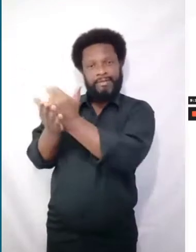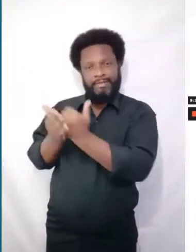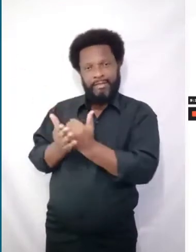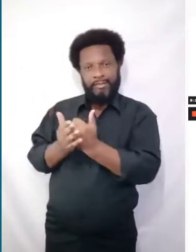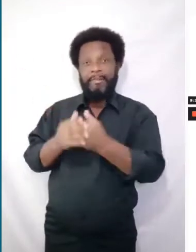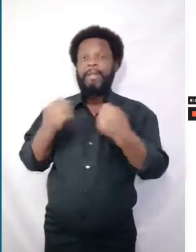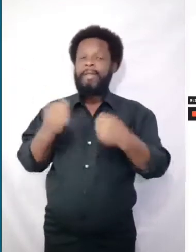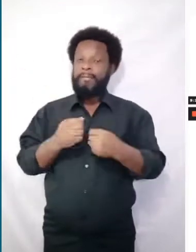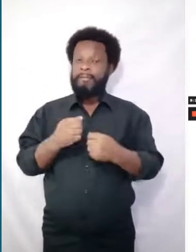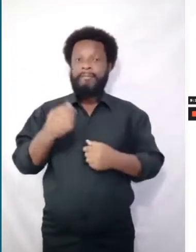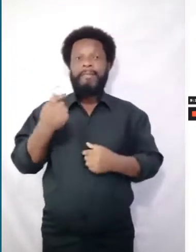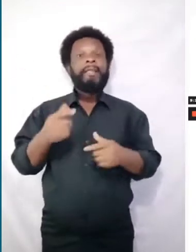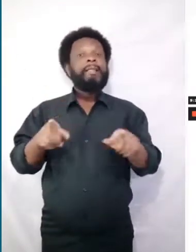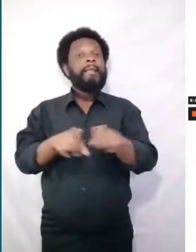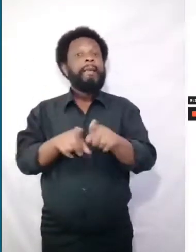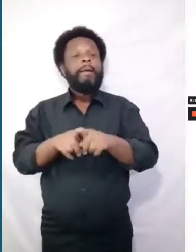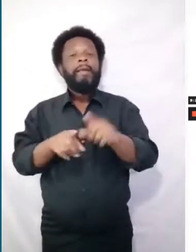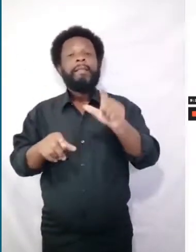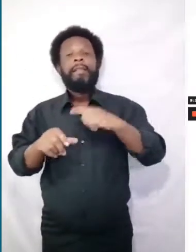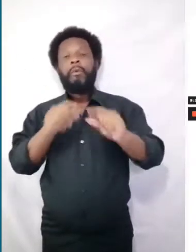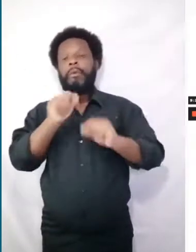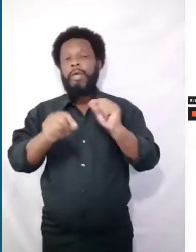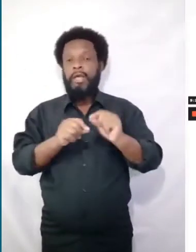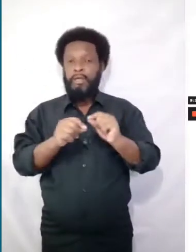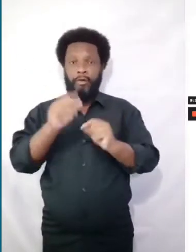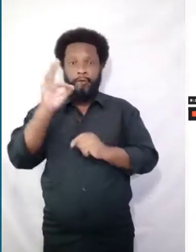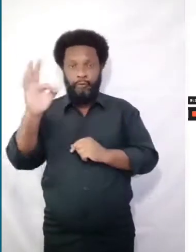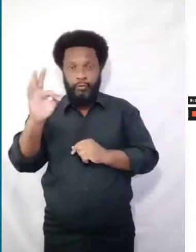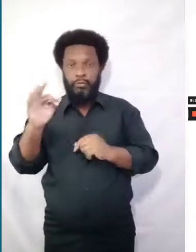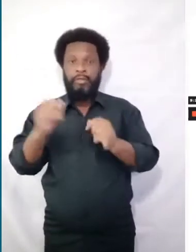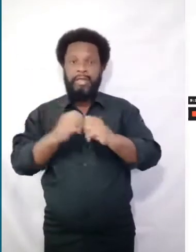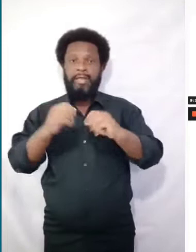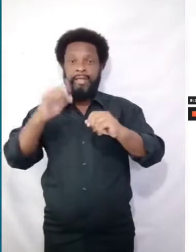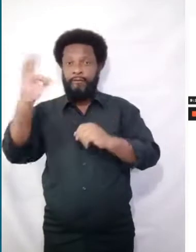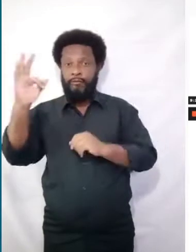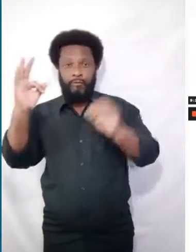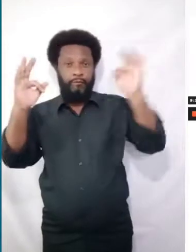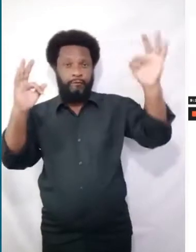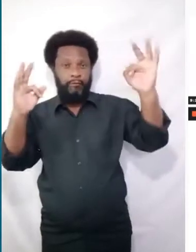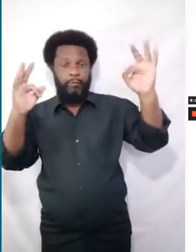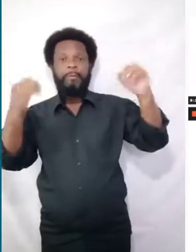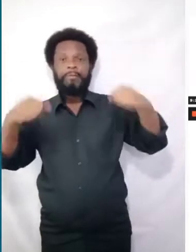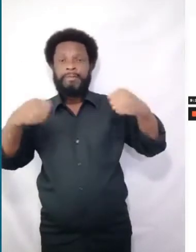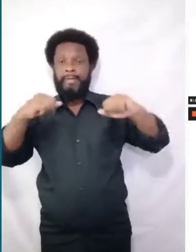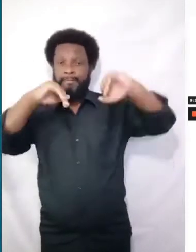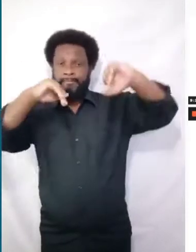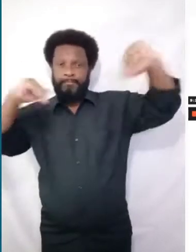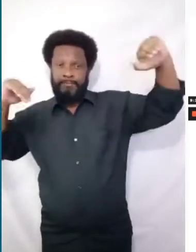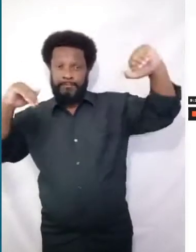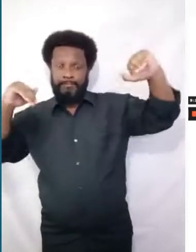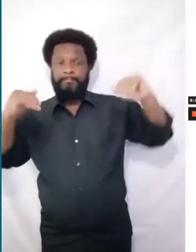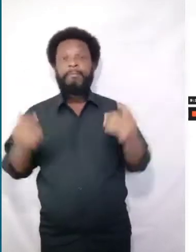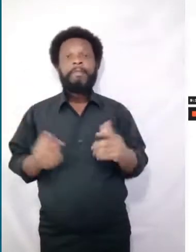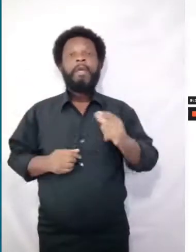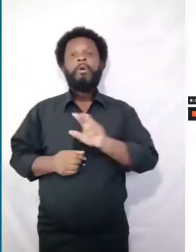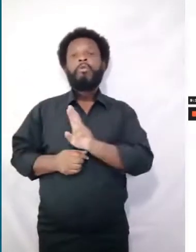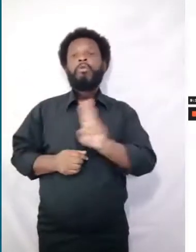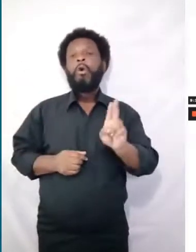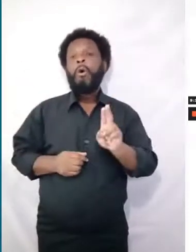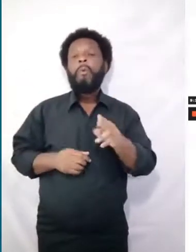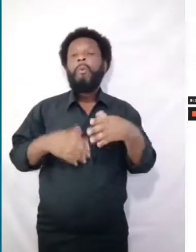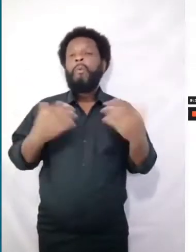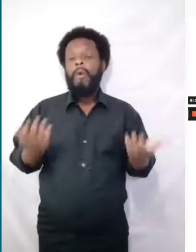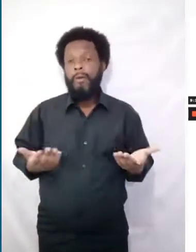é essa daqui, tá? BF3, essa é a geometria dele, onde os átomos de flúor estão mais distantes possível uns dos outros,